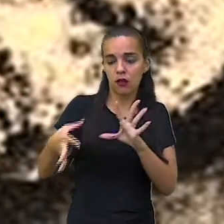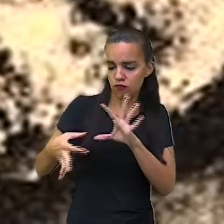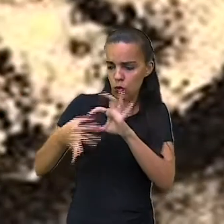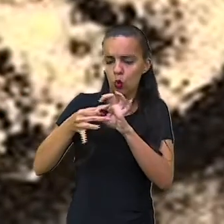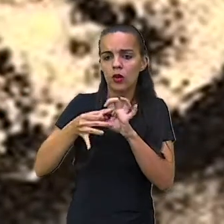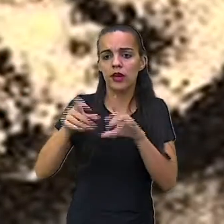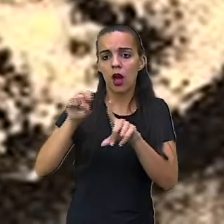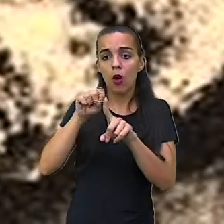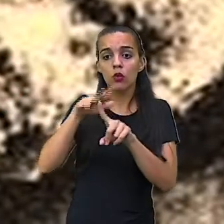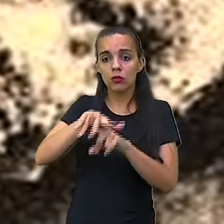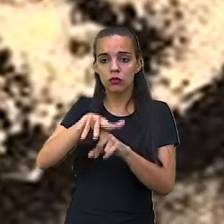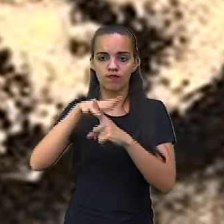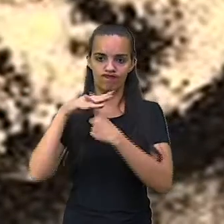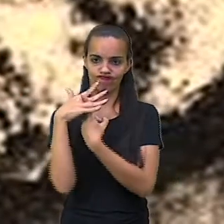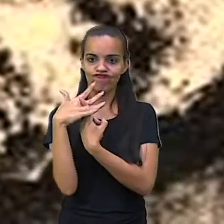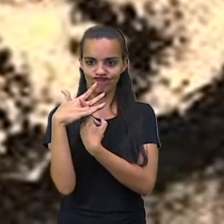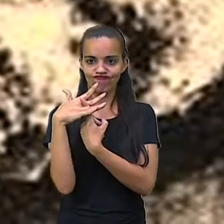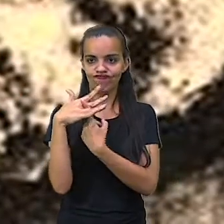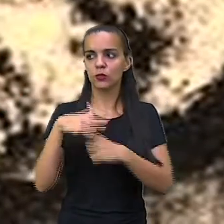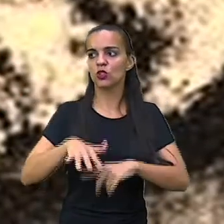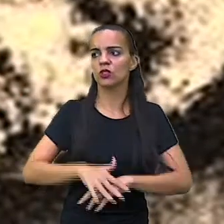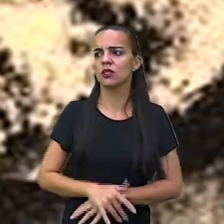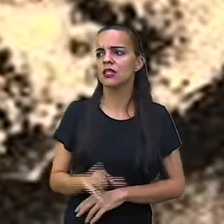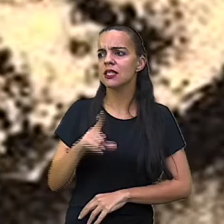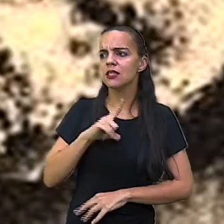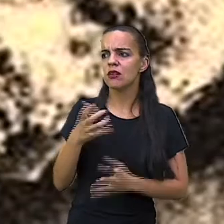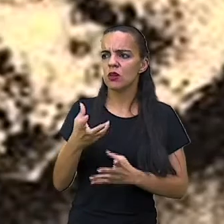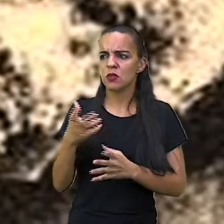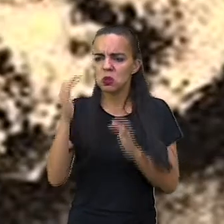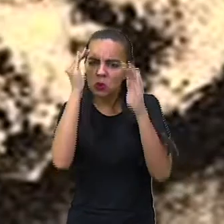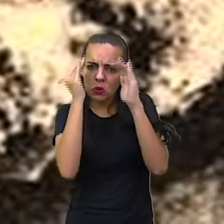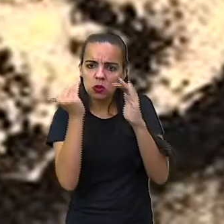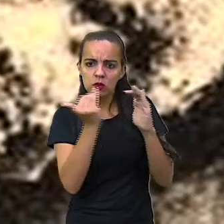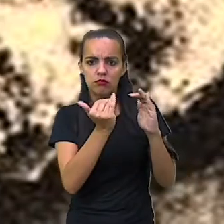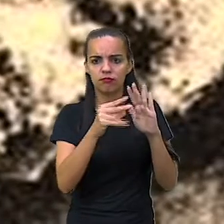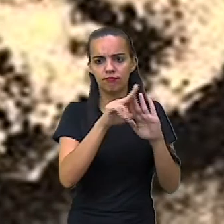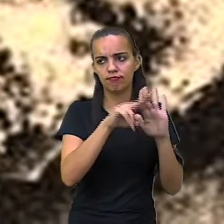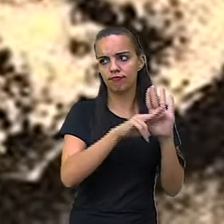e entre as características comuns entre ambos,